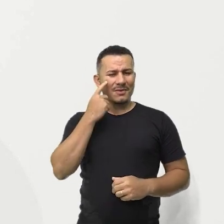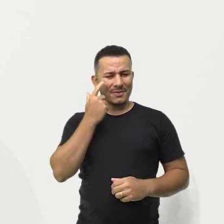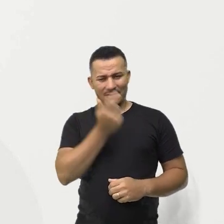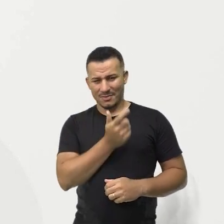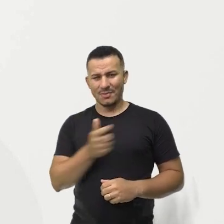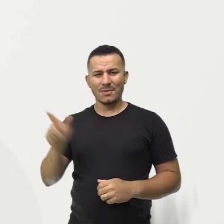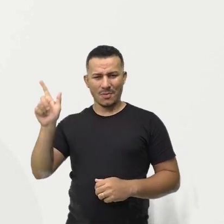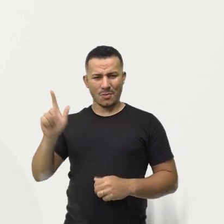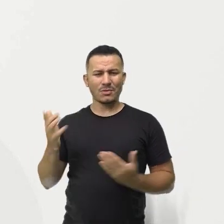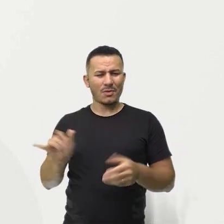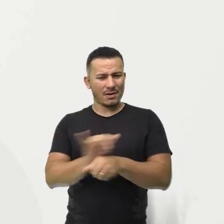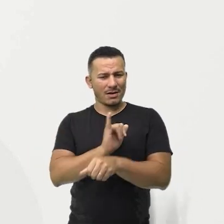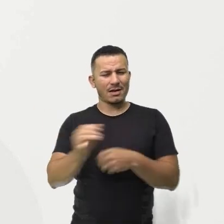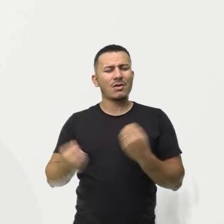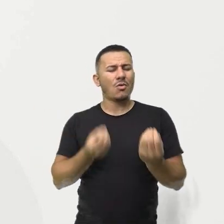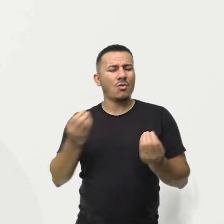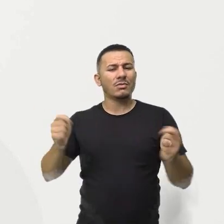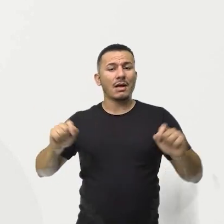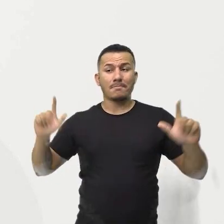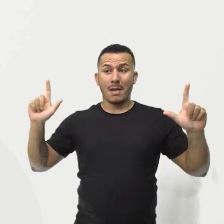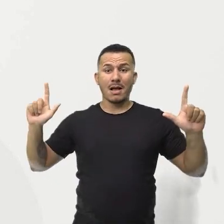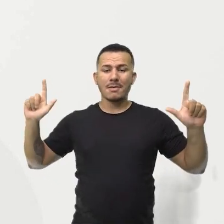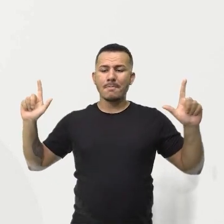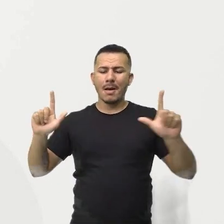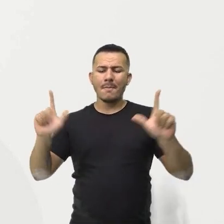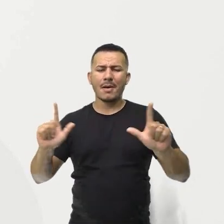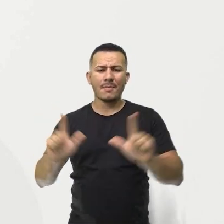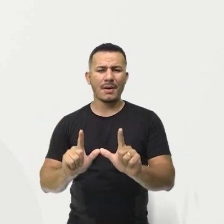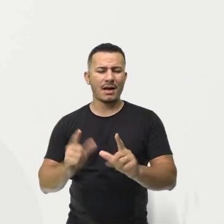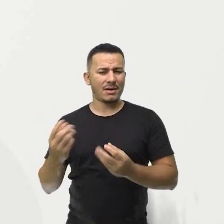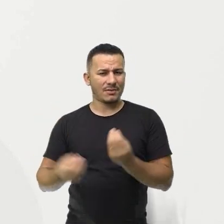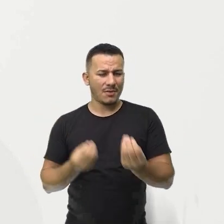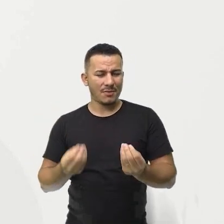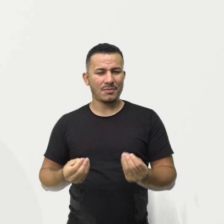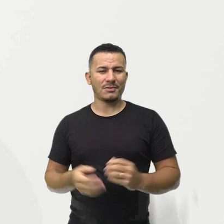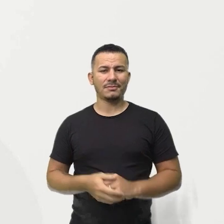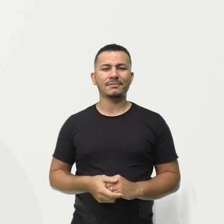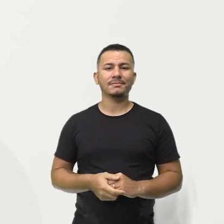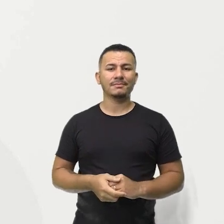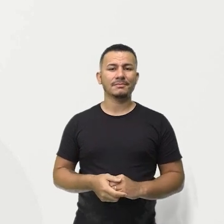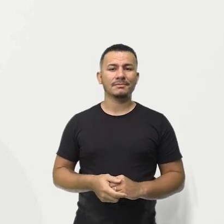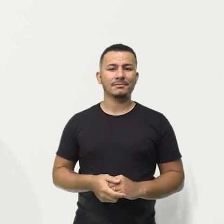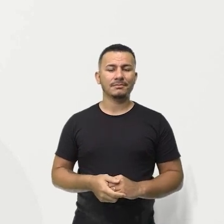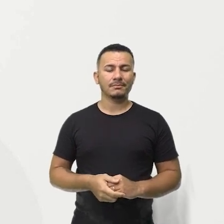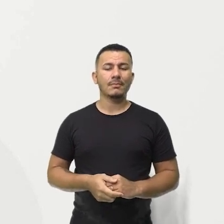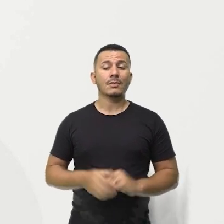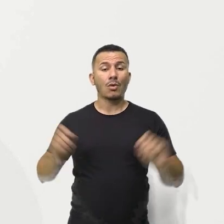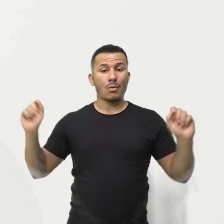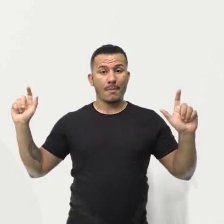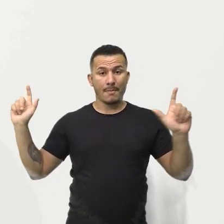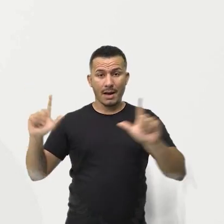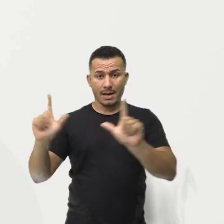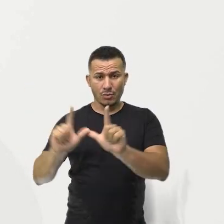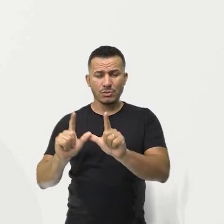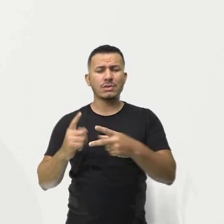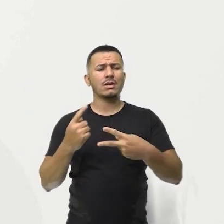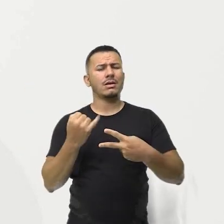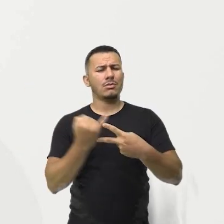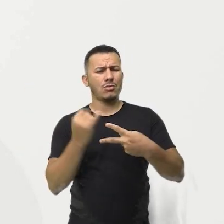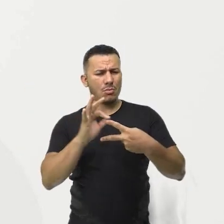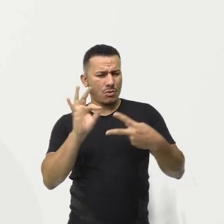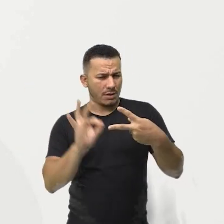figura. Tá legal? Se eu posso ir, também volta, né? Também posso voltar. Então vejam só